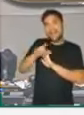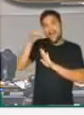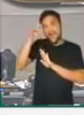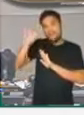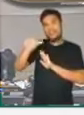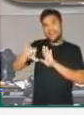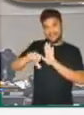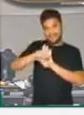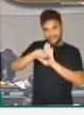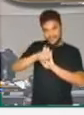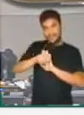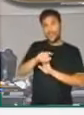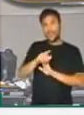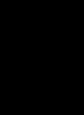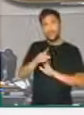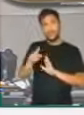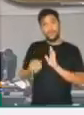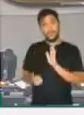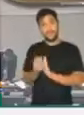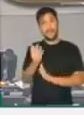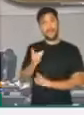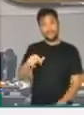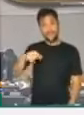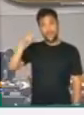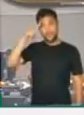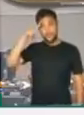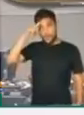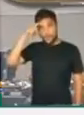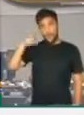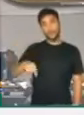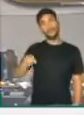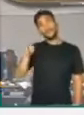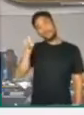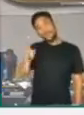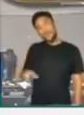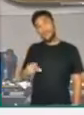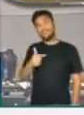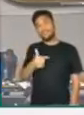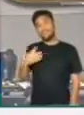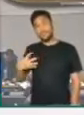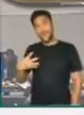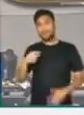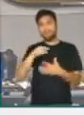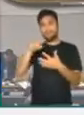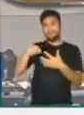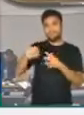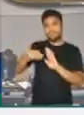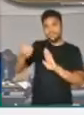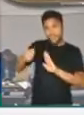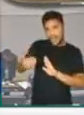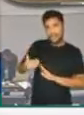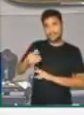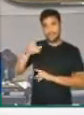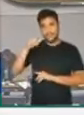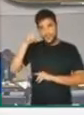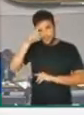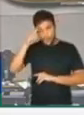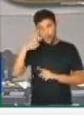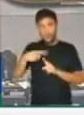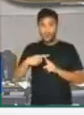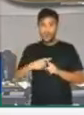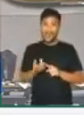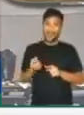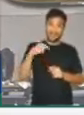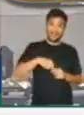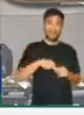pelo ministro da Justiça, Sérgio Moro, e que teve 24 pontos vetados pelo presidente da República, Jair Bolsonaro, depois da